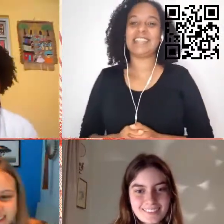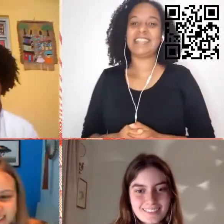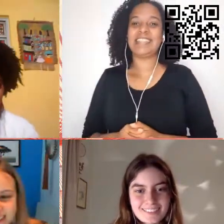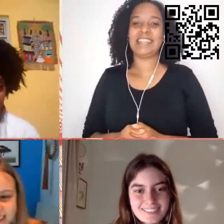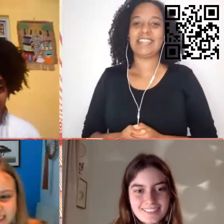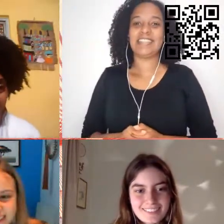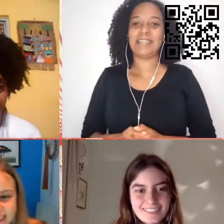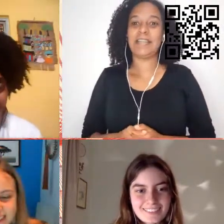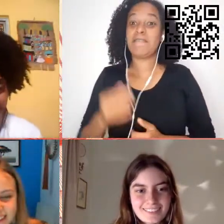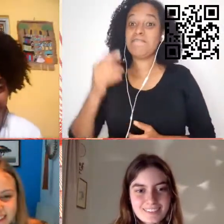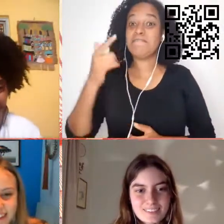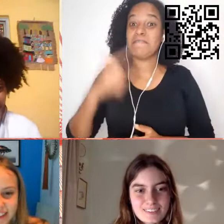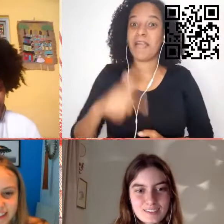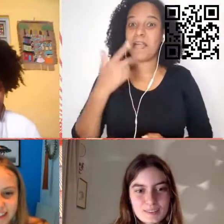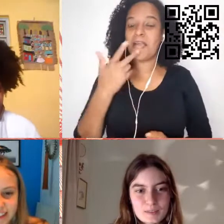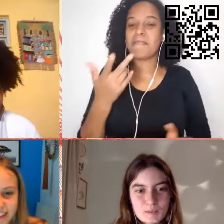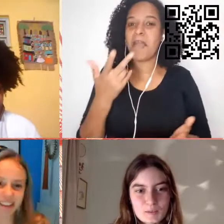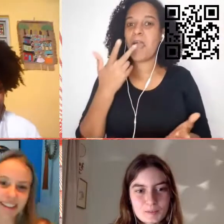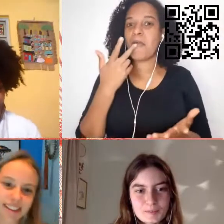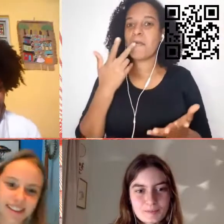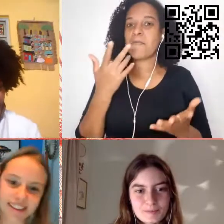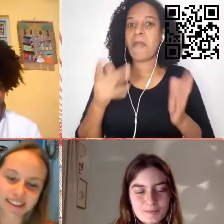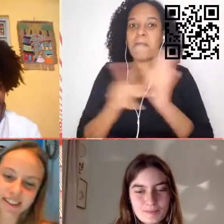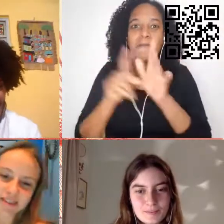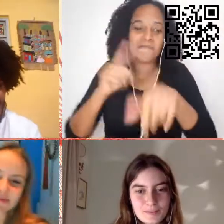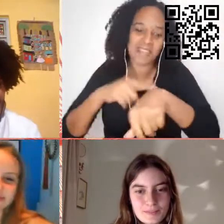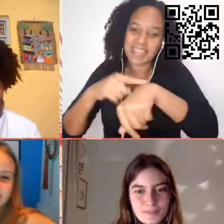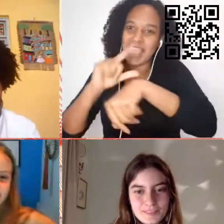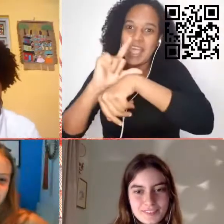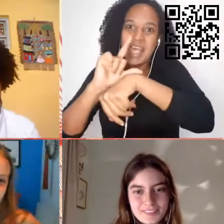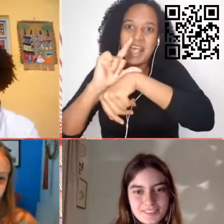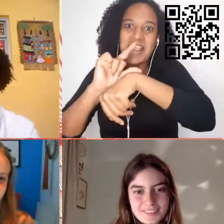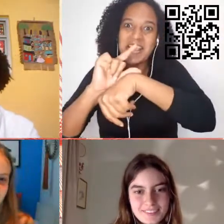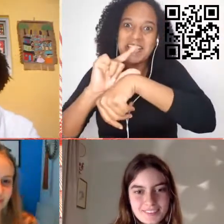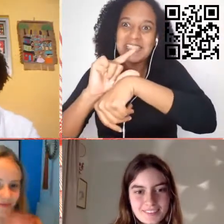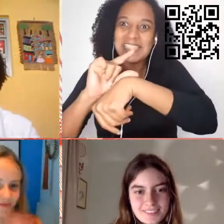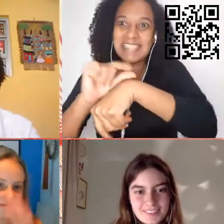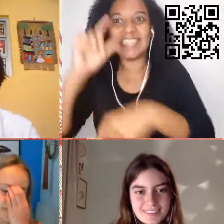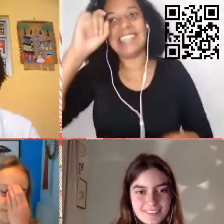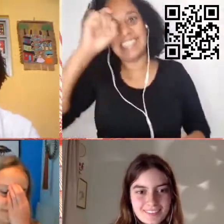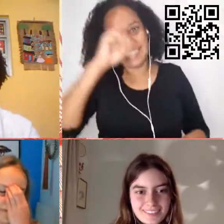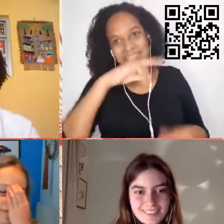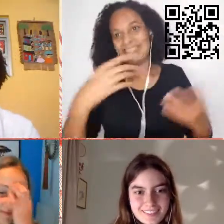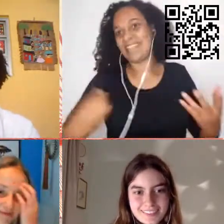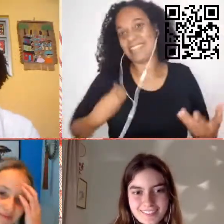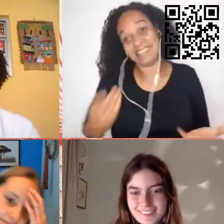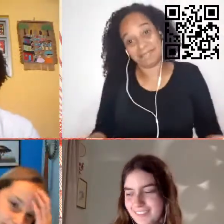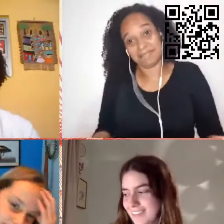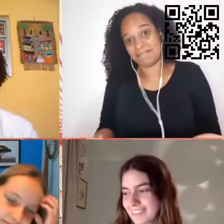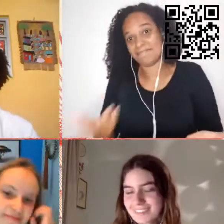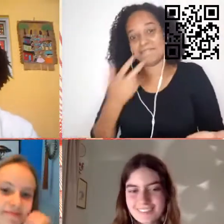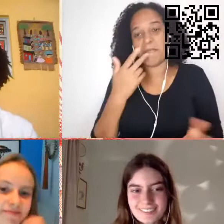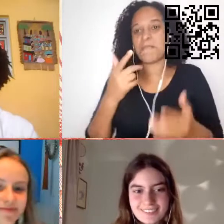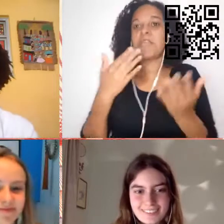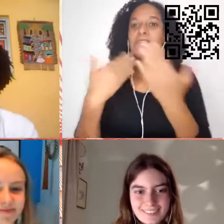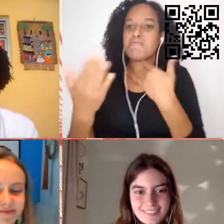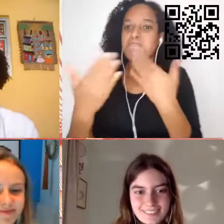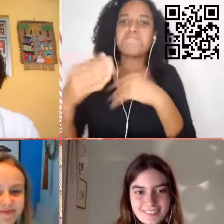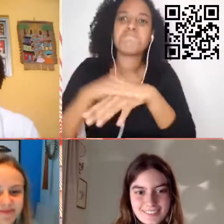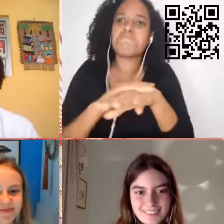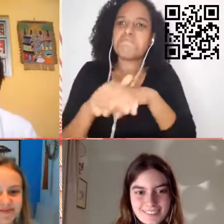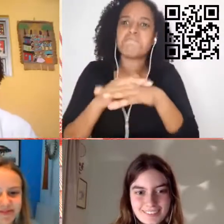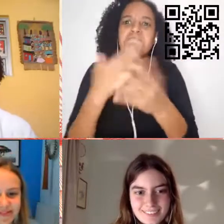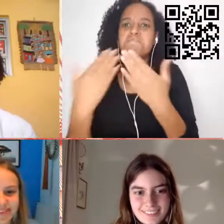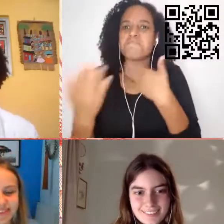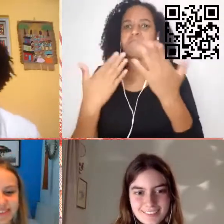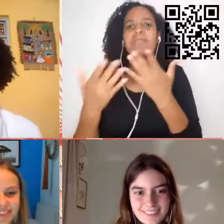de novo, aquela eterna luta contra o tempo. É sempre um problema isso na nossa vida. Porque esse papo está muito bom,